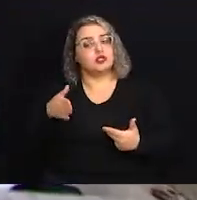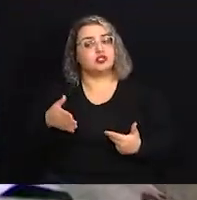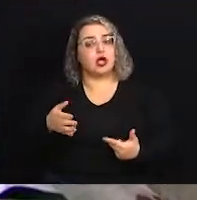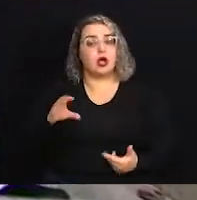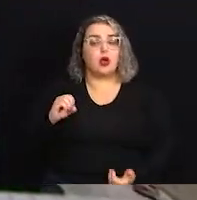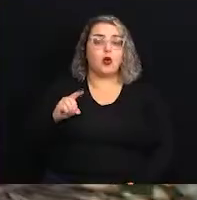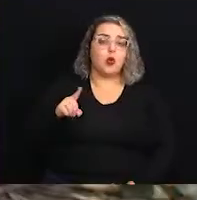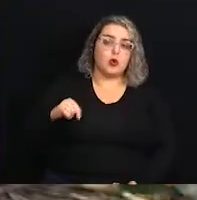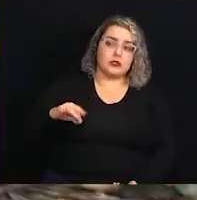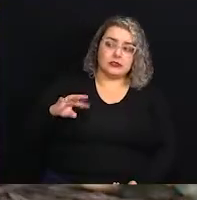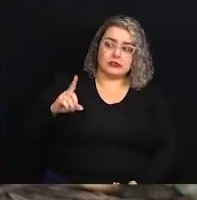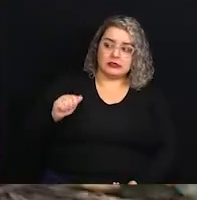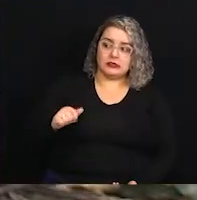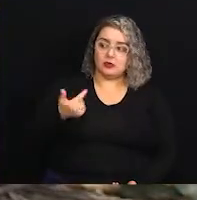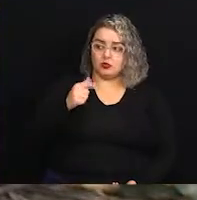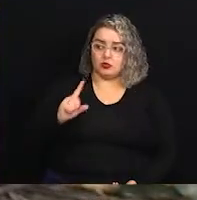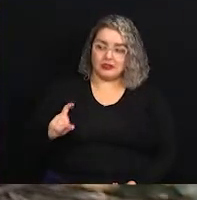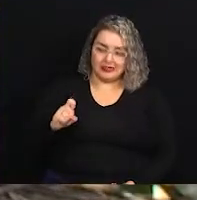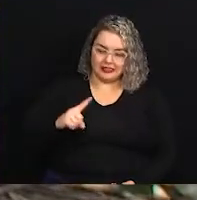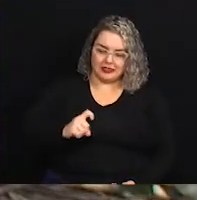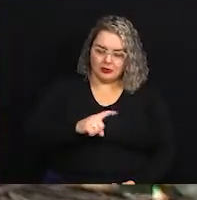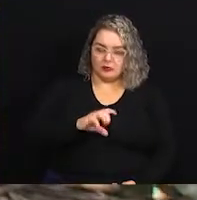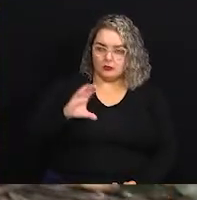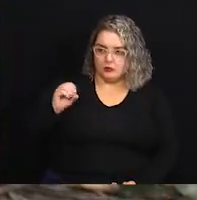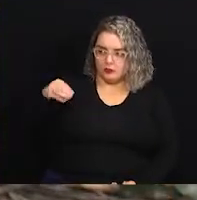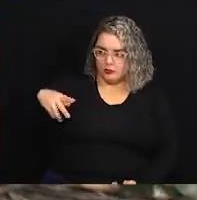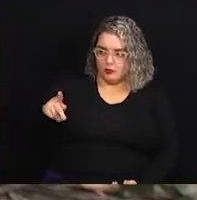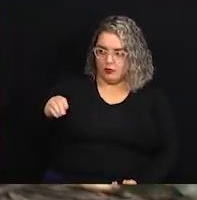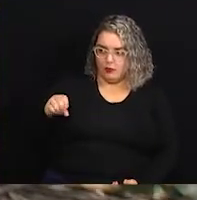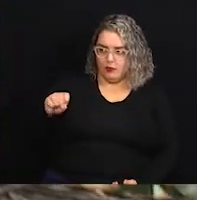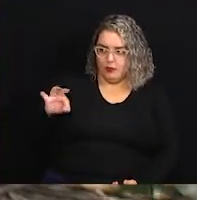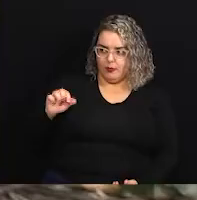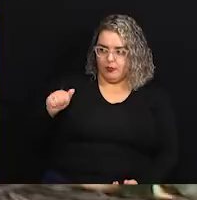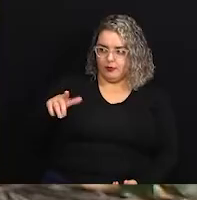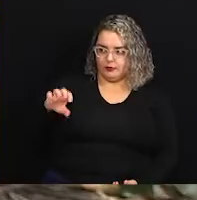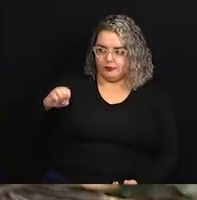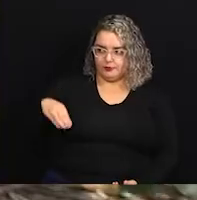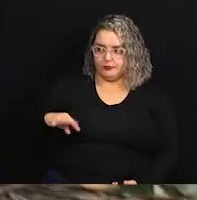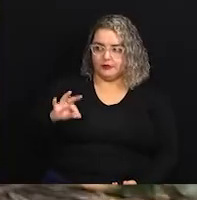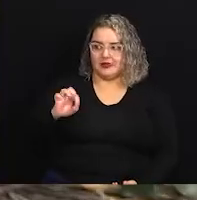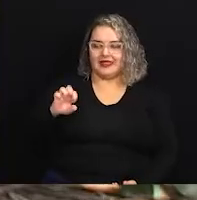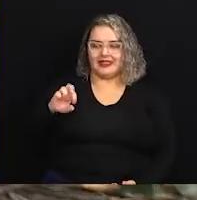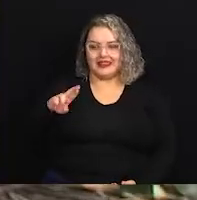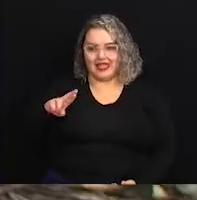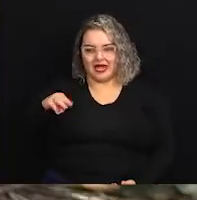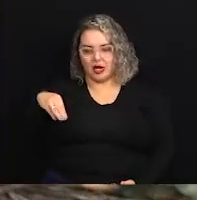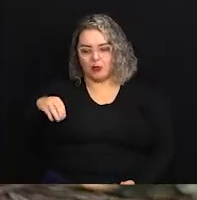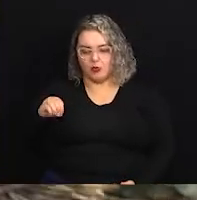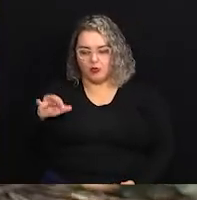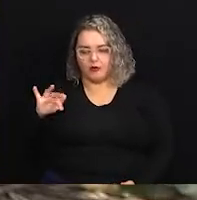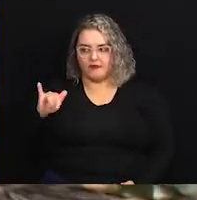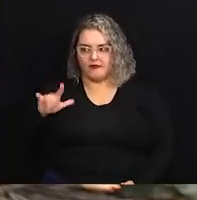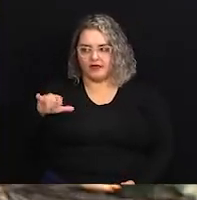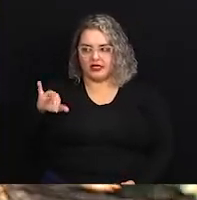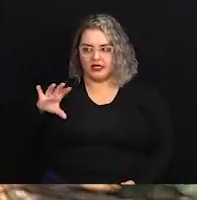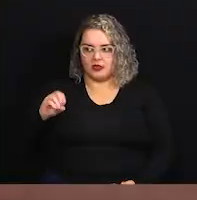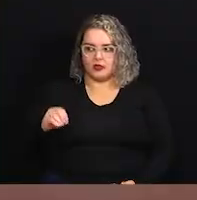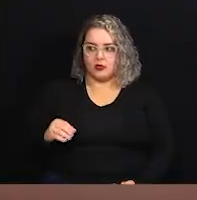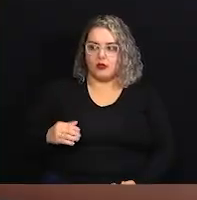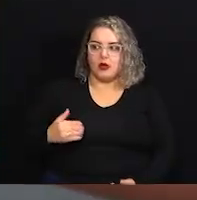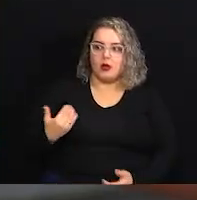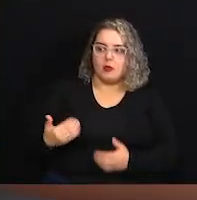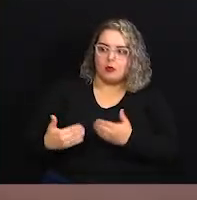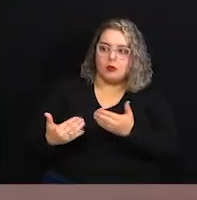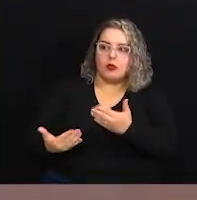já foram cozidas. Ele não tem minhocas. Esse sistema de compostagem a gente chama de termofílico. É um